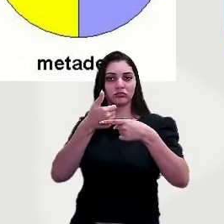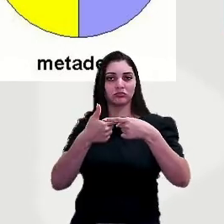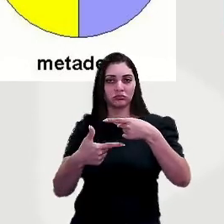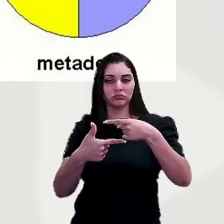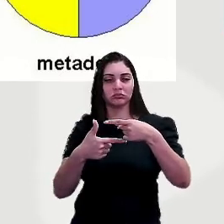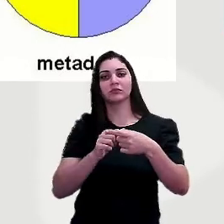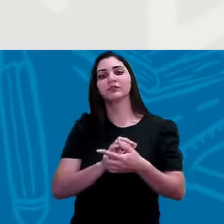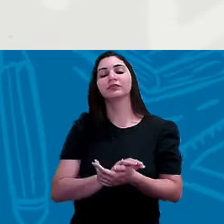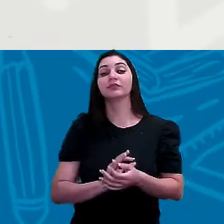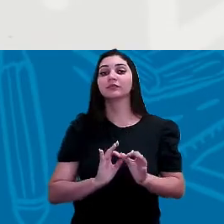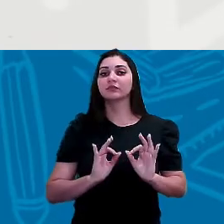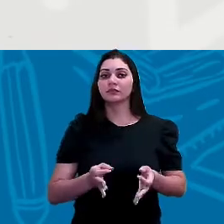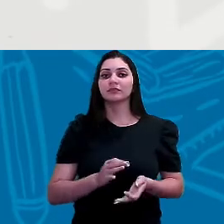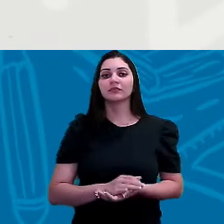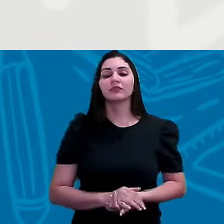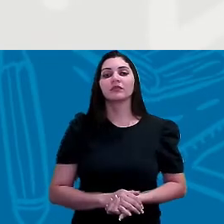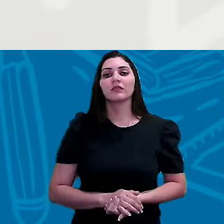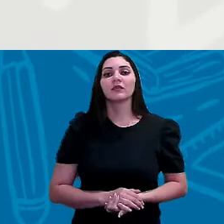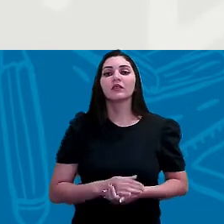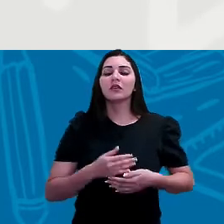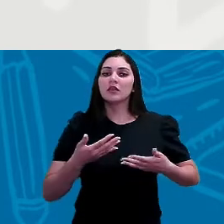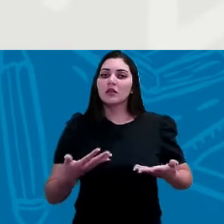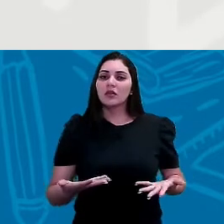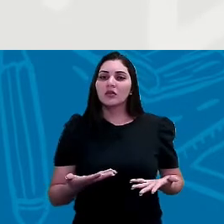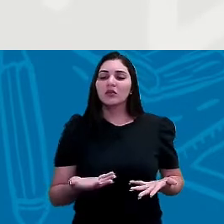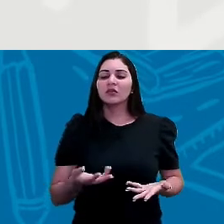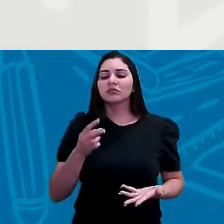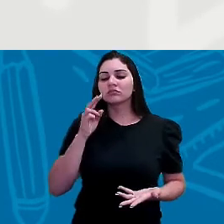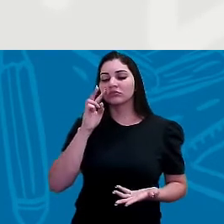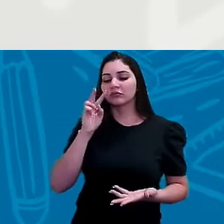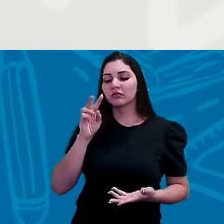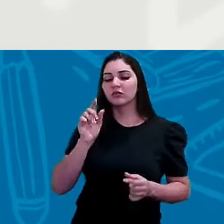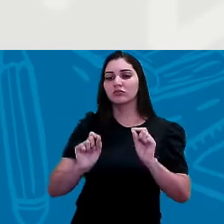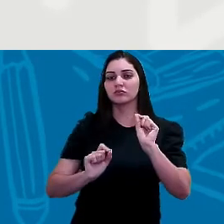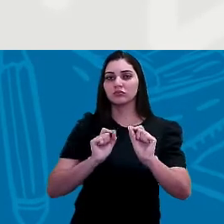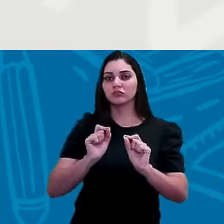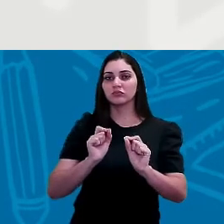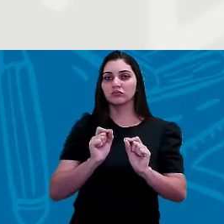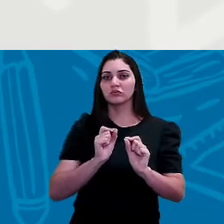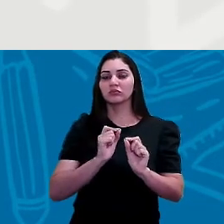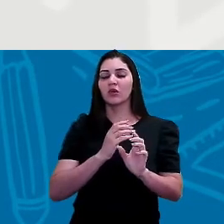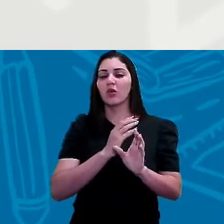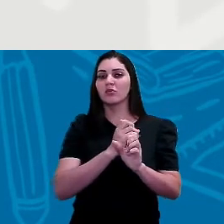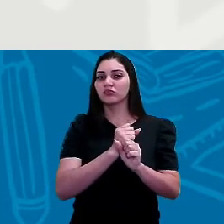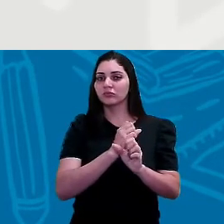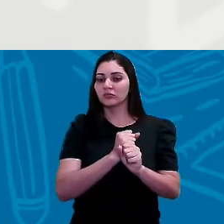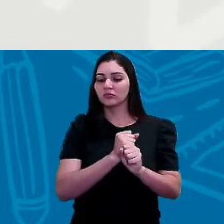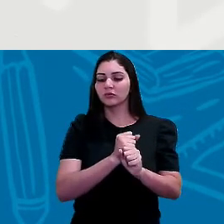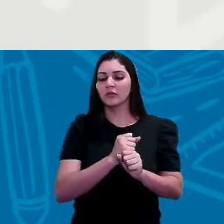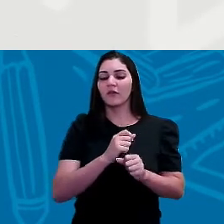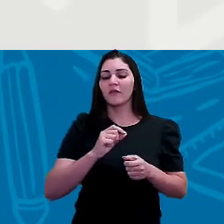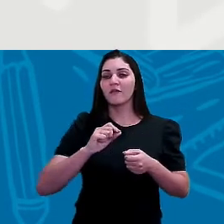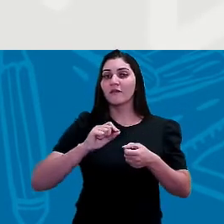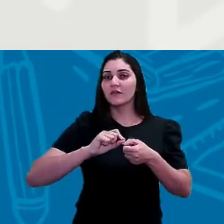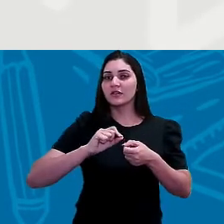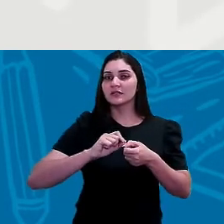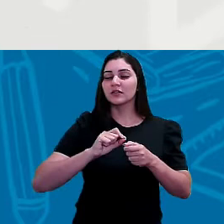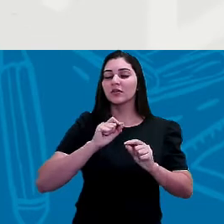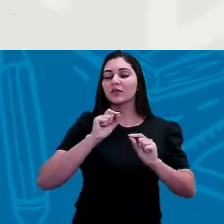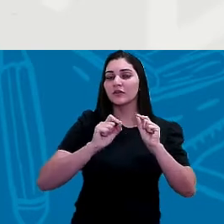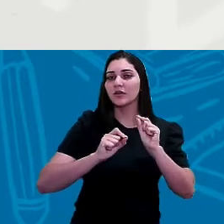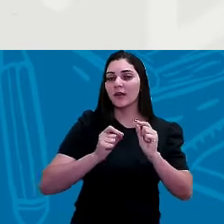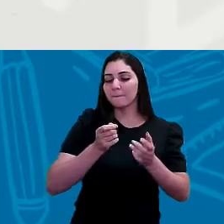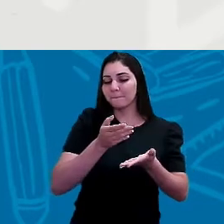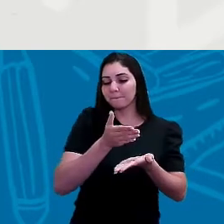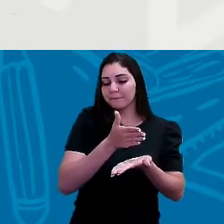2, tá certo? E aí agora a gente vem para os cálculos. Vou fazer a metade de 10, tá?